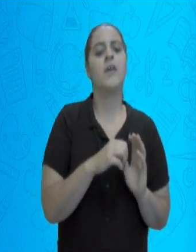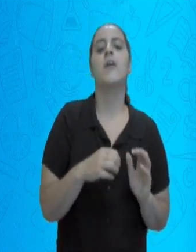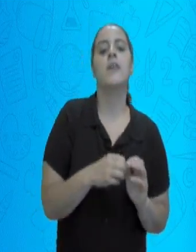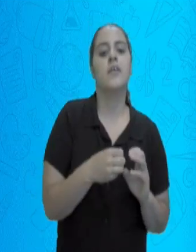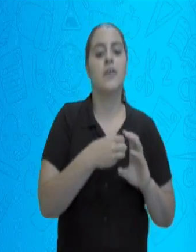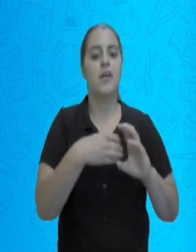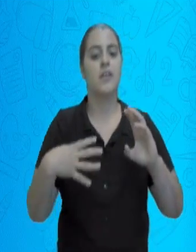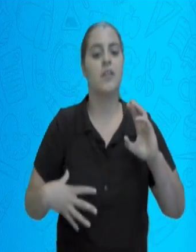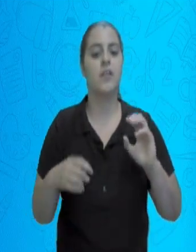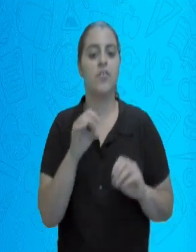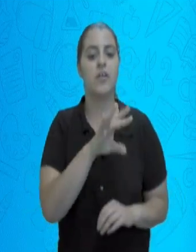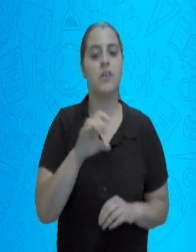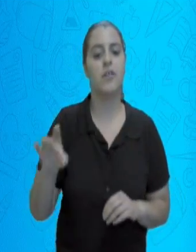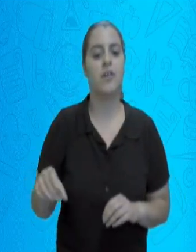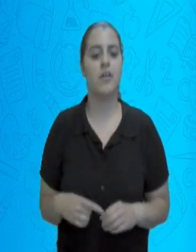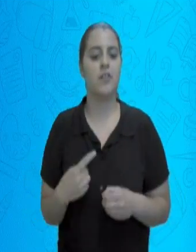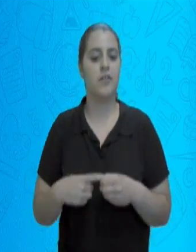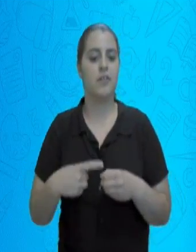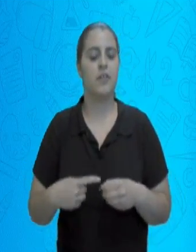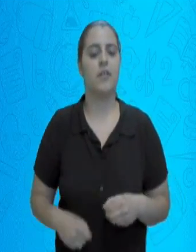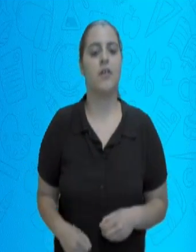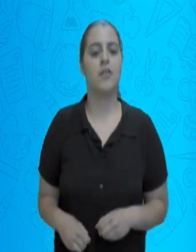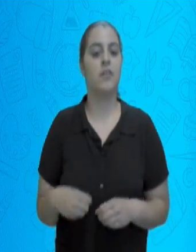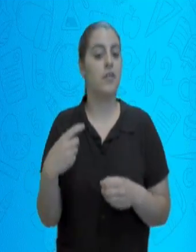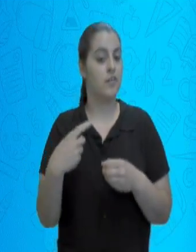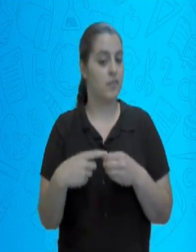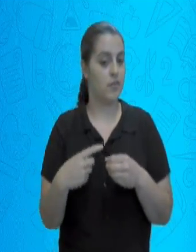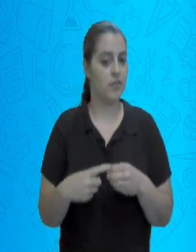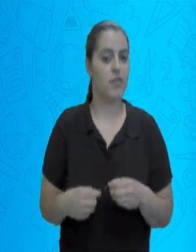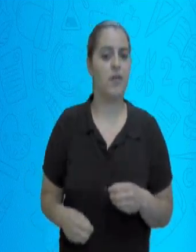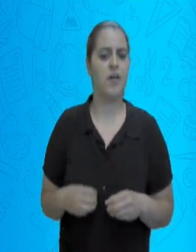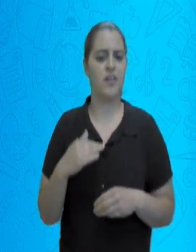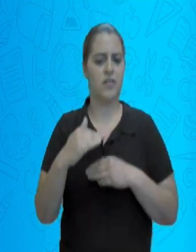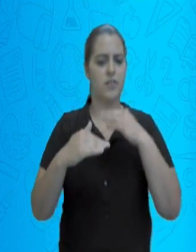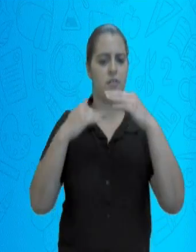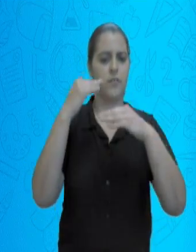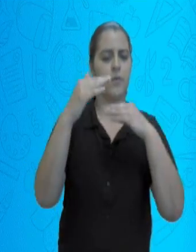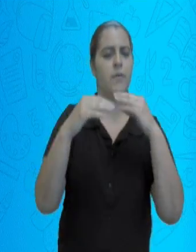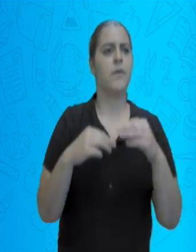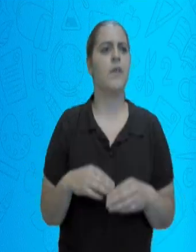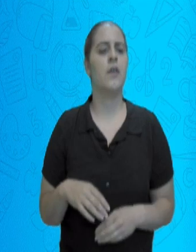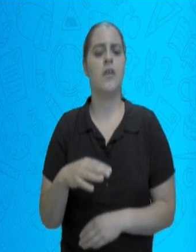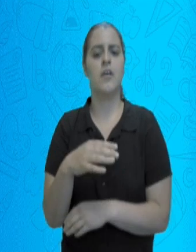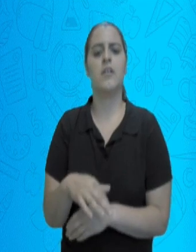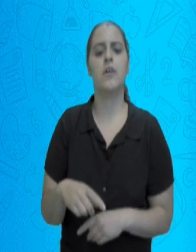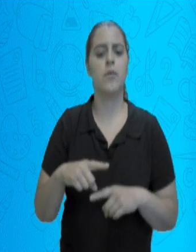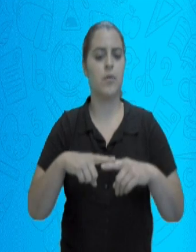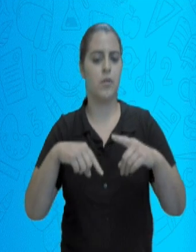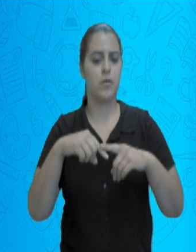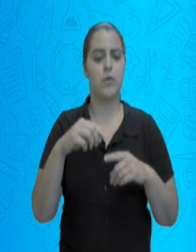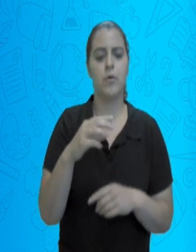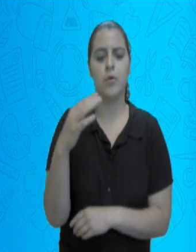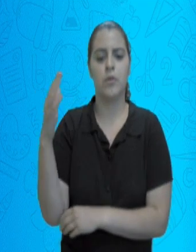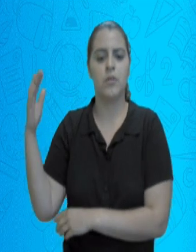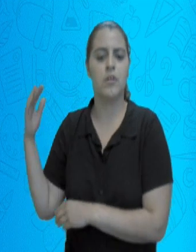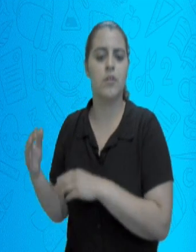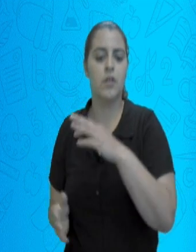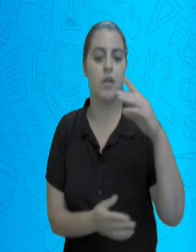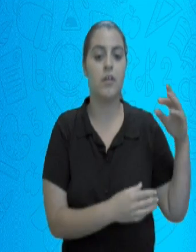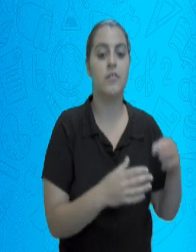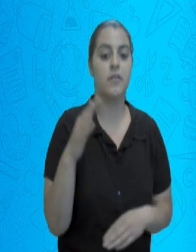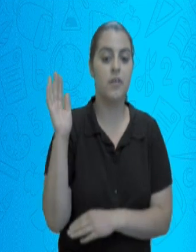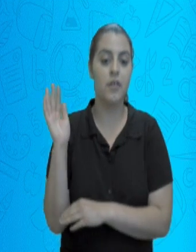um? As cidades geralmente são desenvolvidas ao redor de recursos naturais que